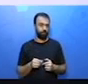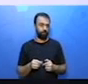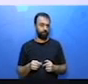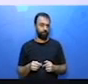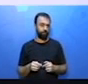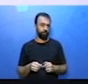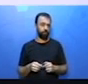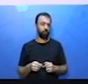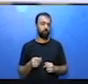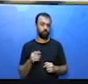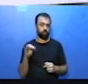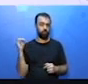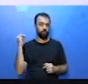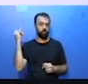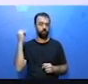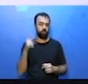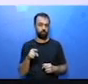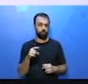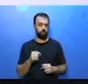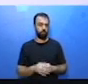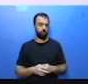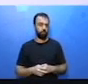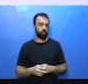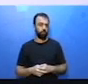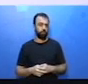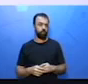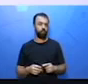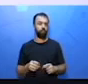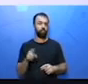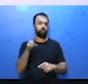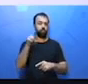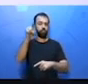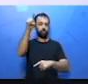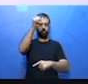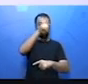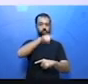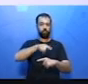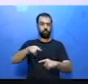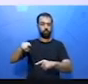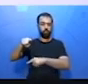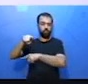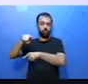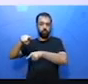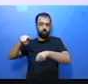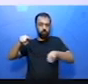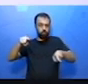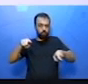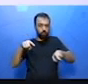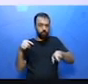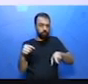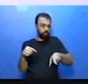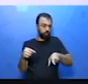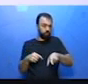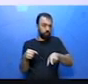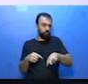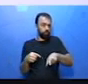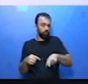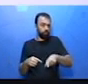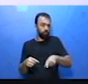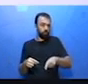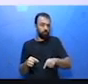isso aqui não, mas é importante. A reta pode estar fora da circunferência, ela não